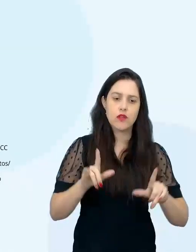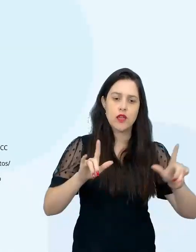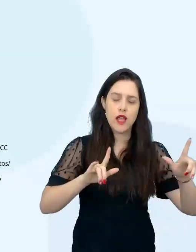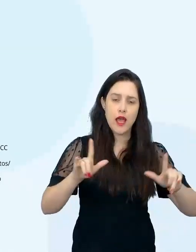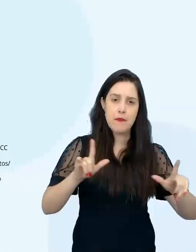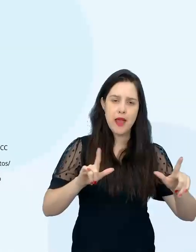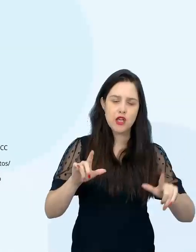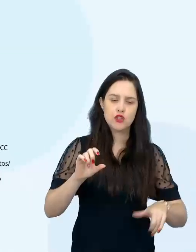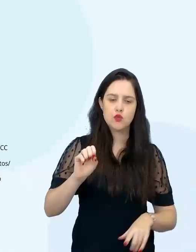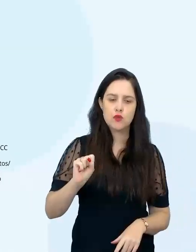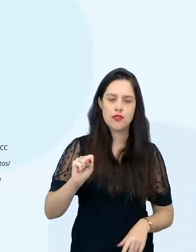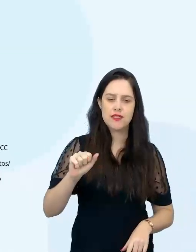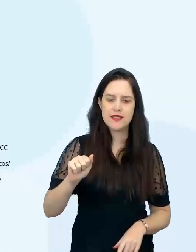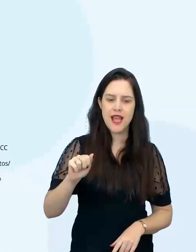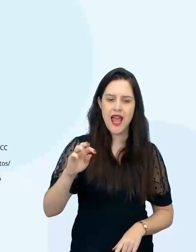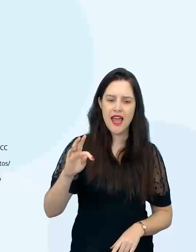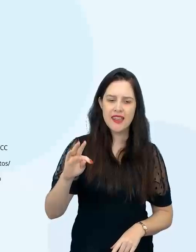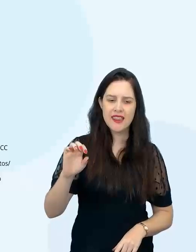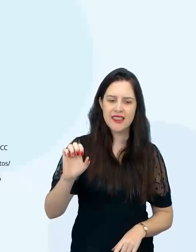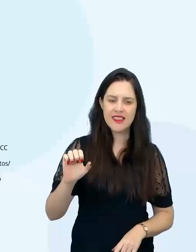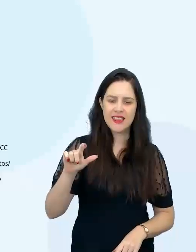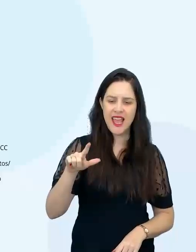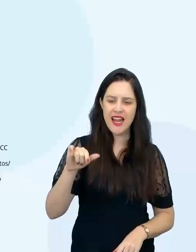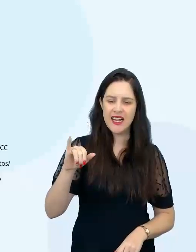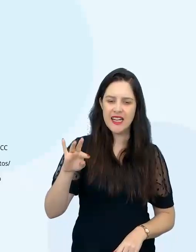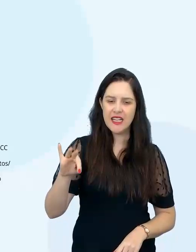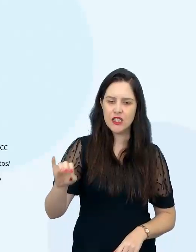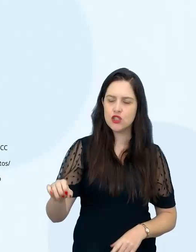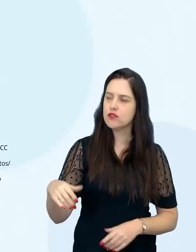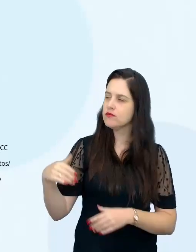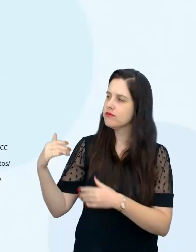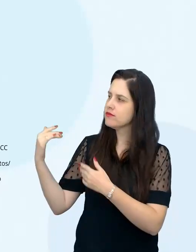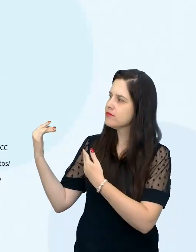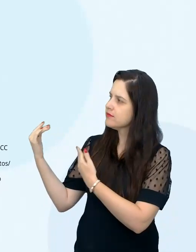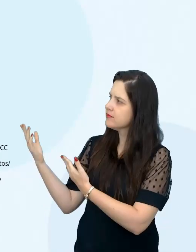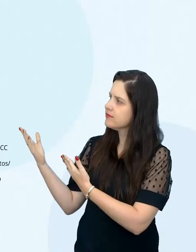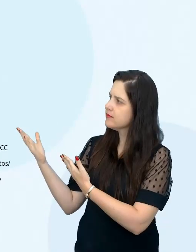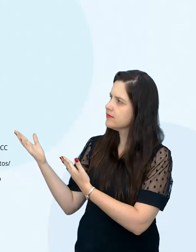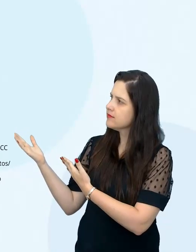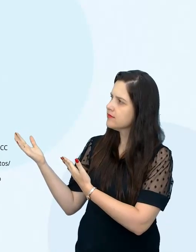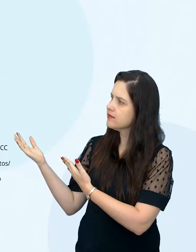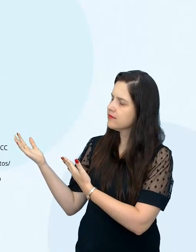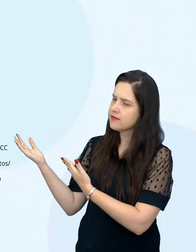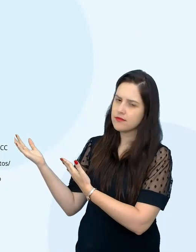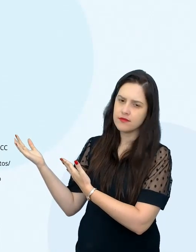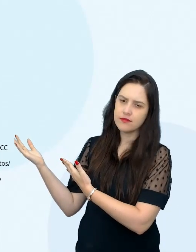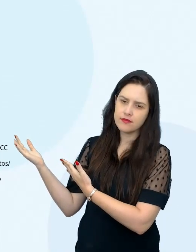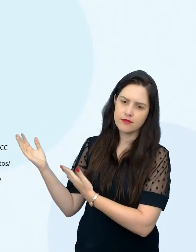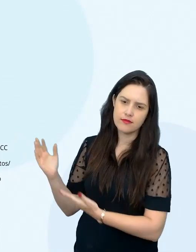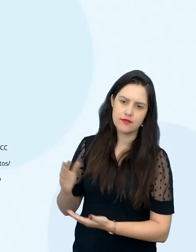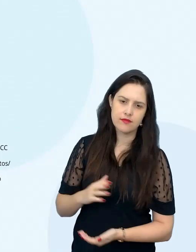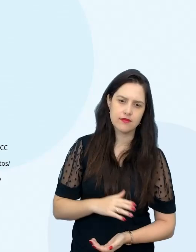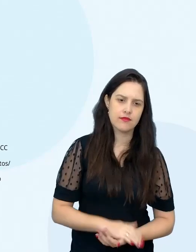de satélite, essa aqui tá difícil, então eu vou mostrar aqui na lousa para vocês, tentar